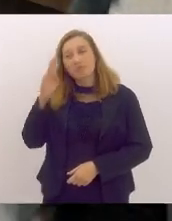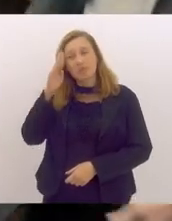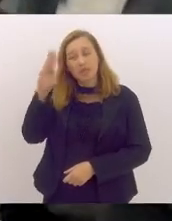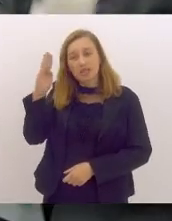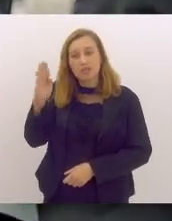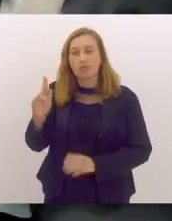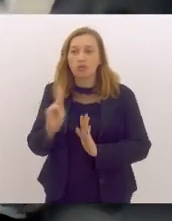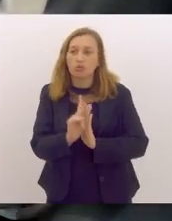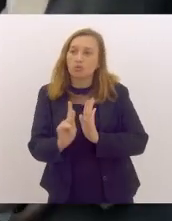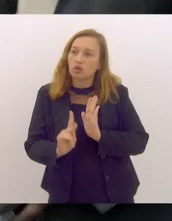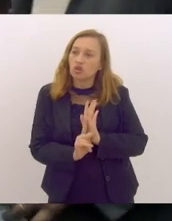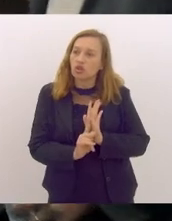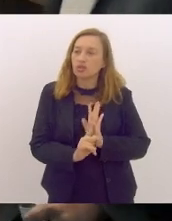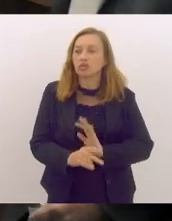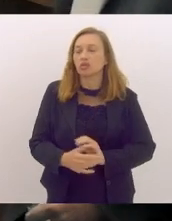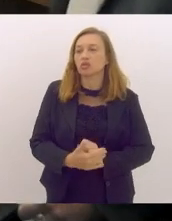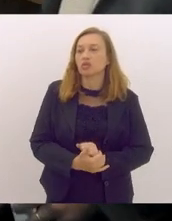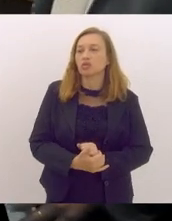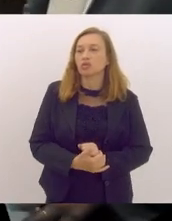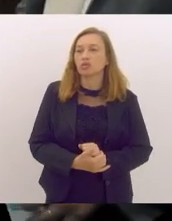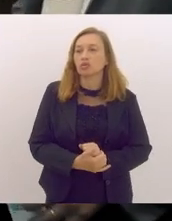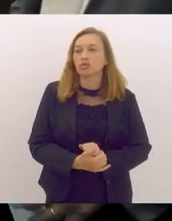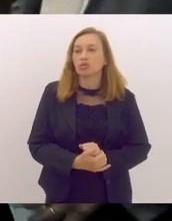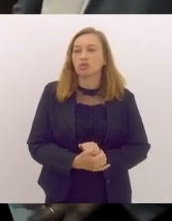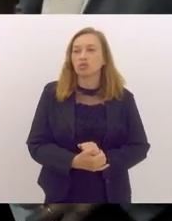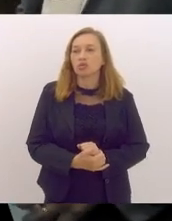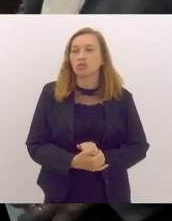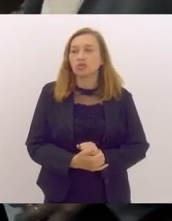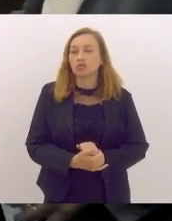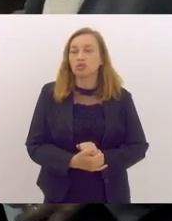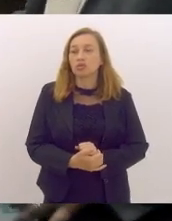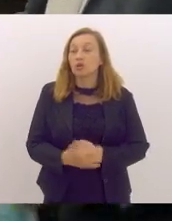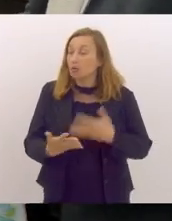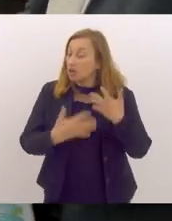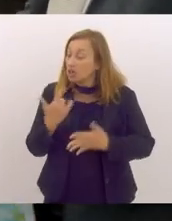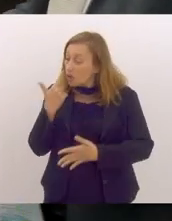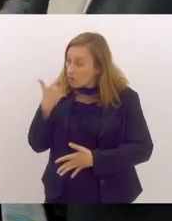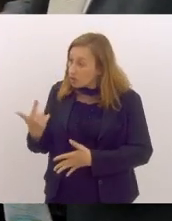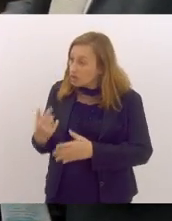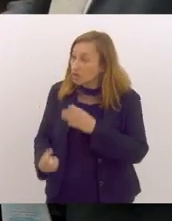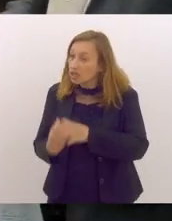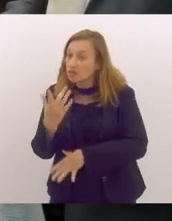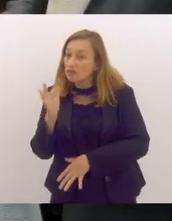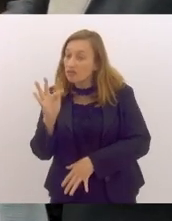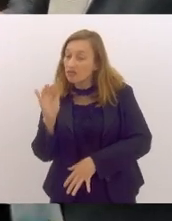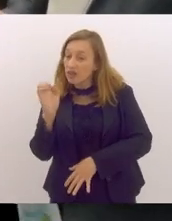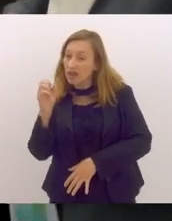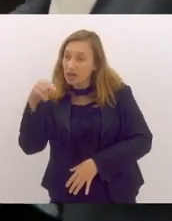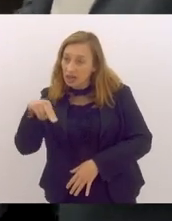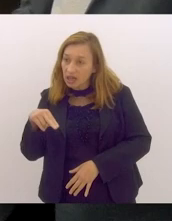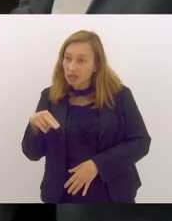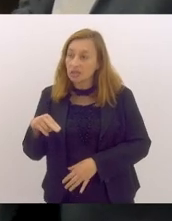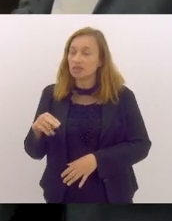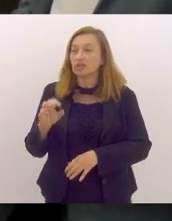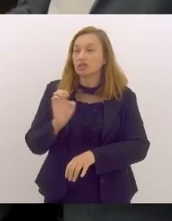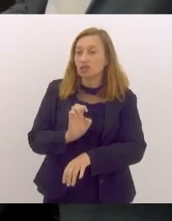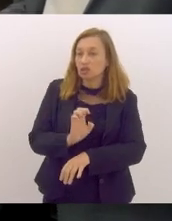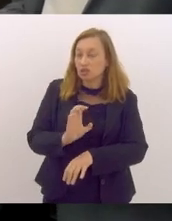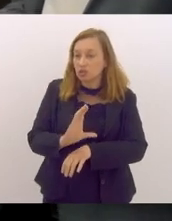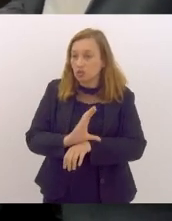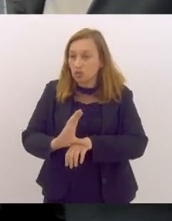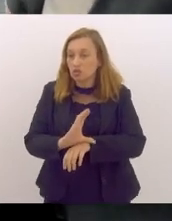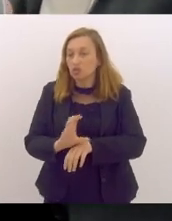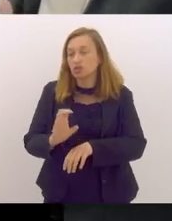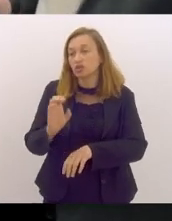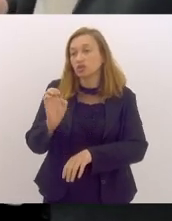do projeto, com satisfação eu vejo, nós criamos o FECAM na Constituição Estadual, muitas vezes o dinheiro